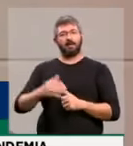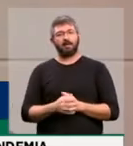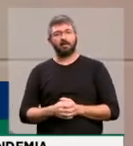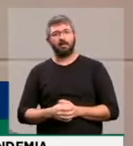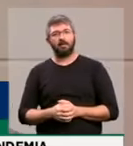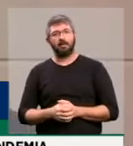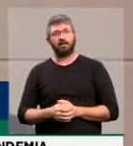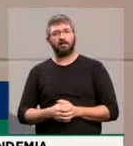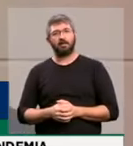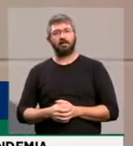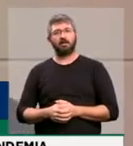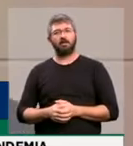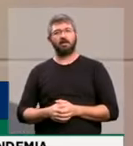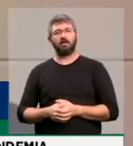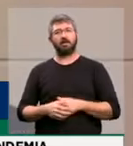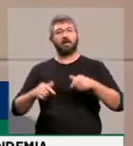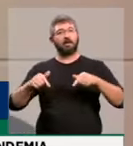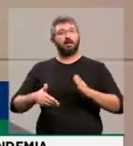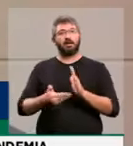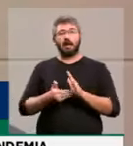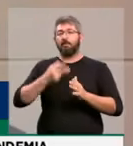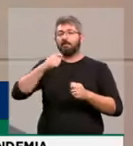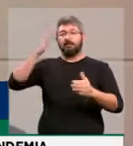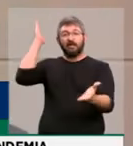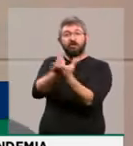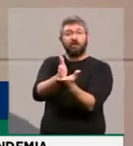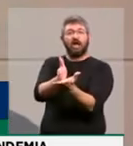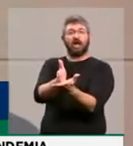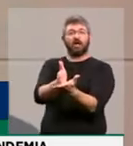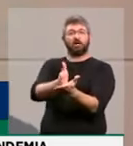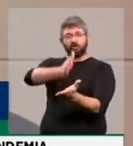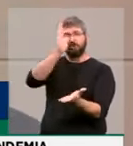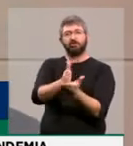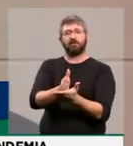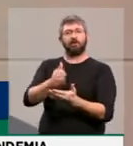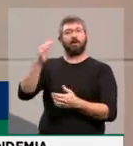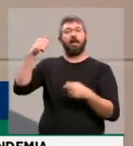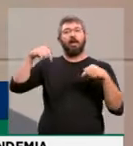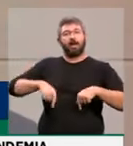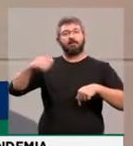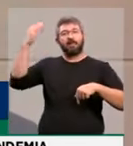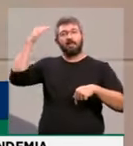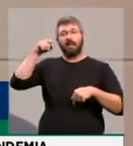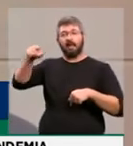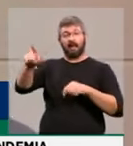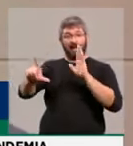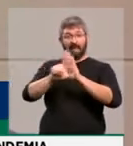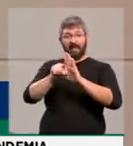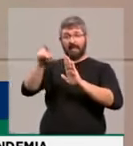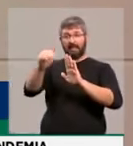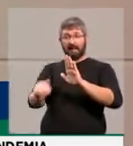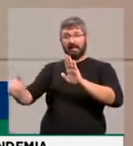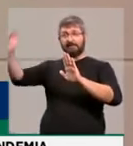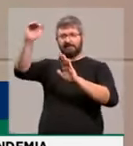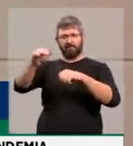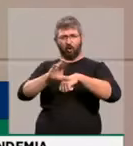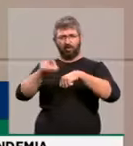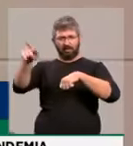pará-lo? A nossa casa precisa colocar um basta nisso. Ele precisa entender que ele não está acima da lei e da